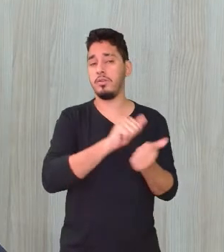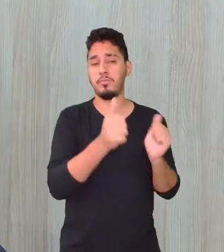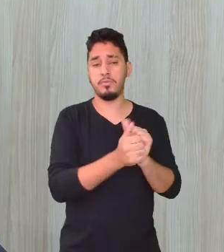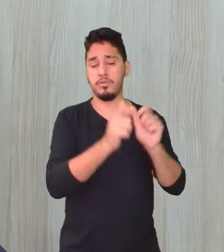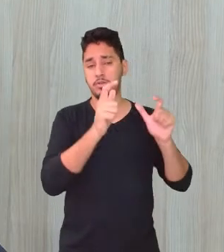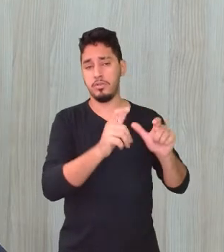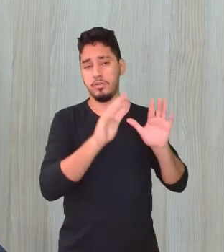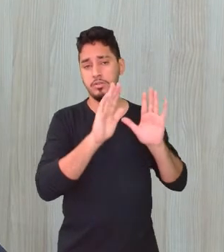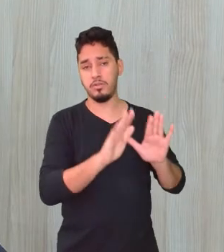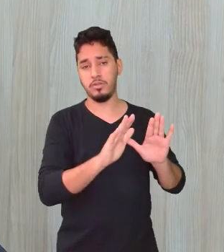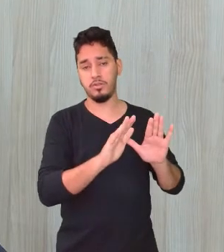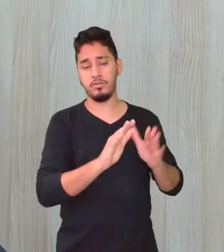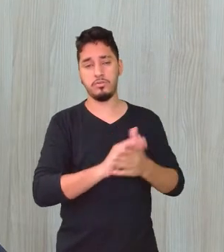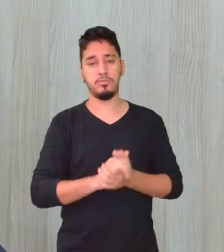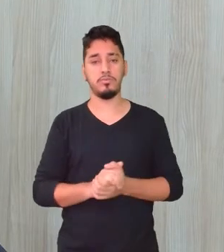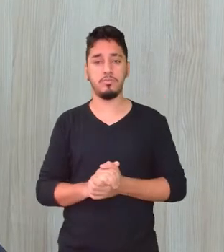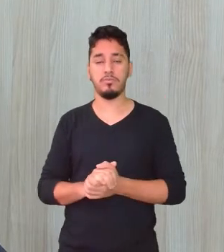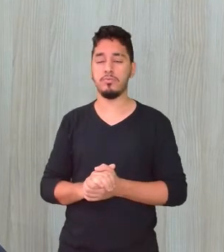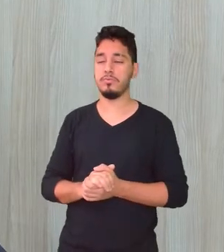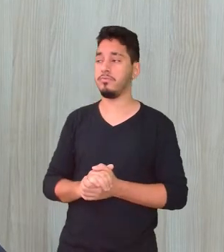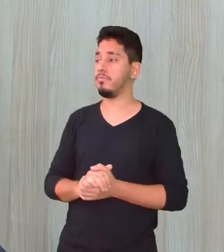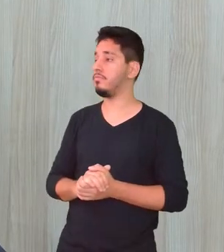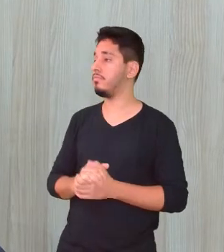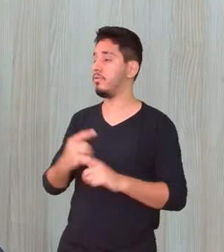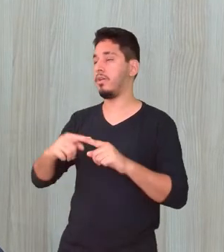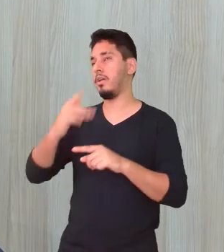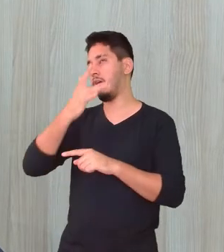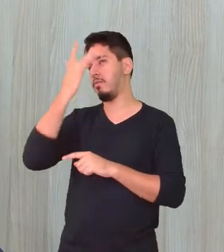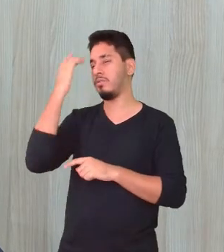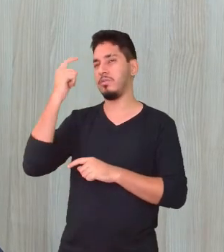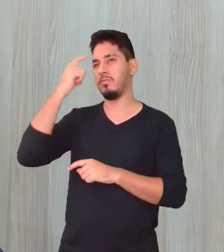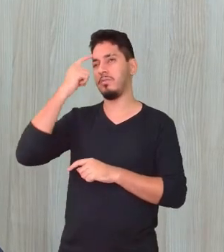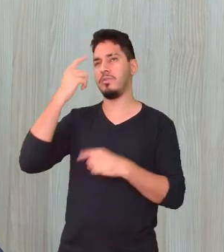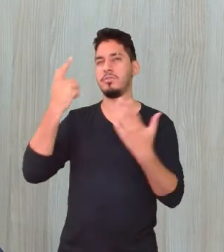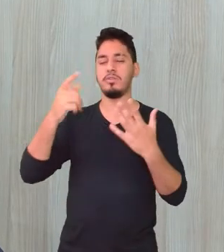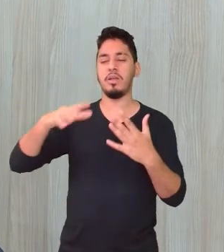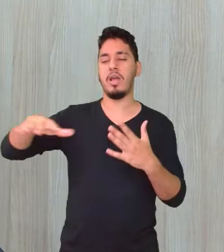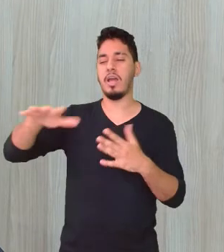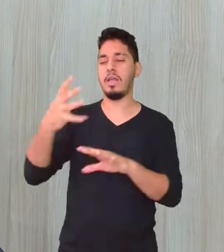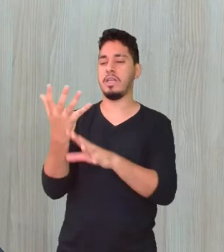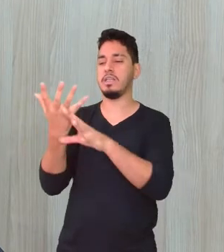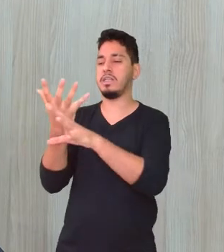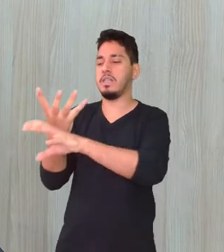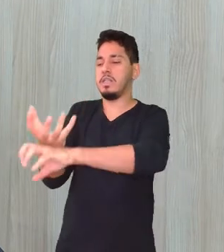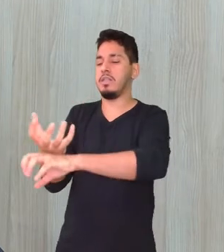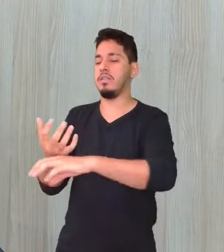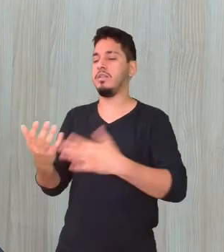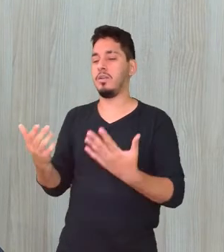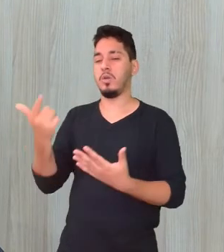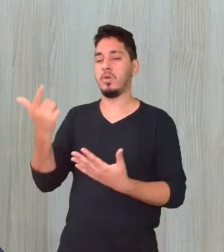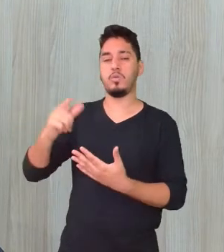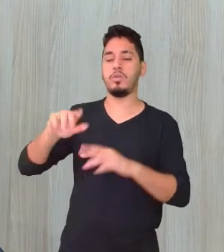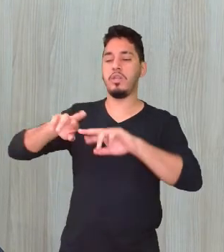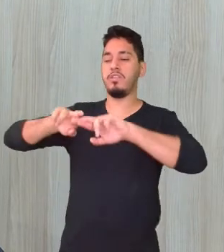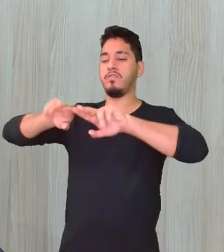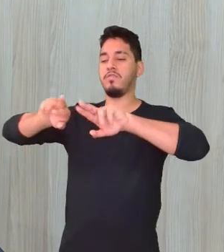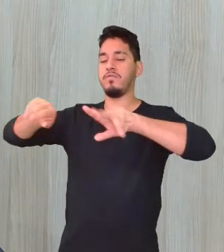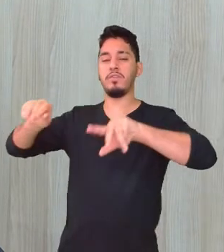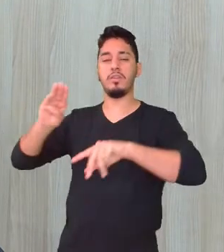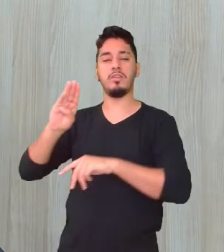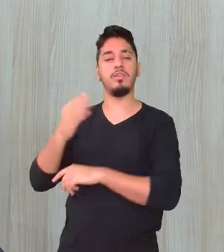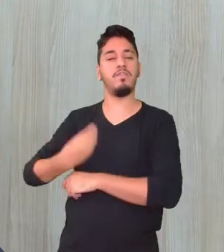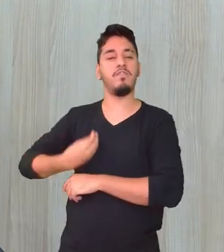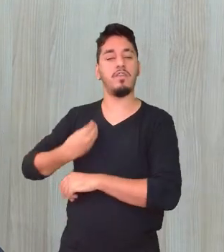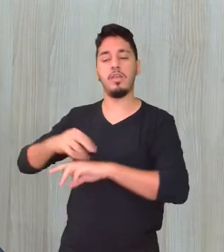Não, e também a tristeza, porque o pessoal pensa que, poxa, um ambiente seco, não é um ambiente que tem uma biodiversidade.